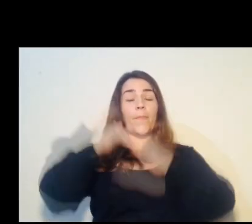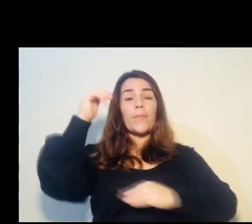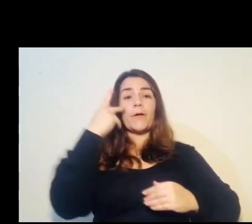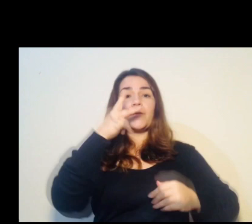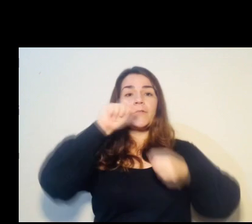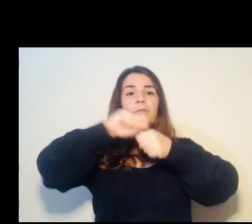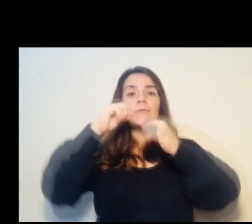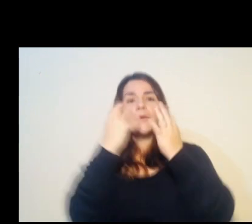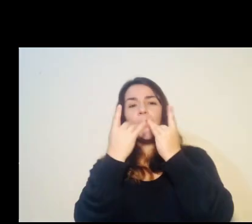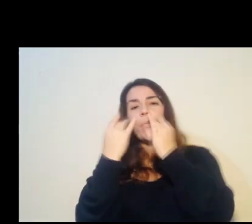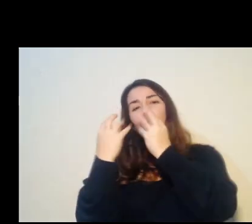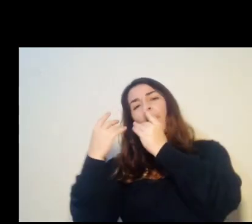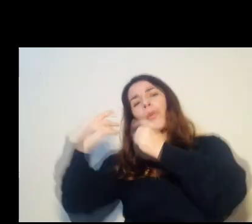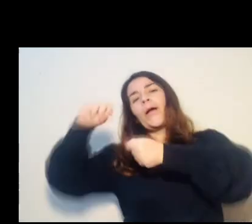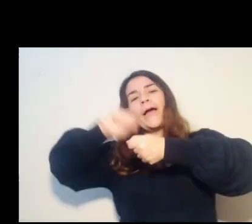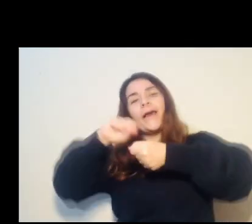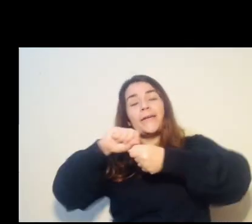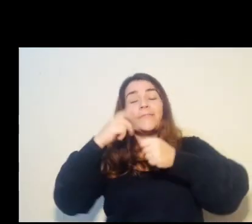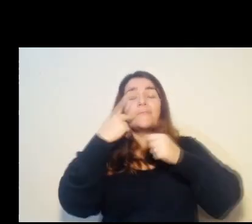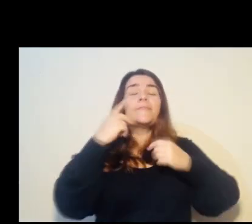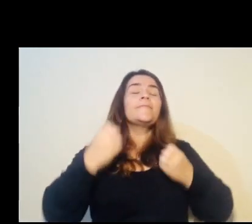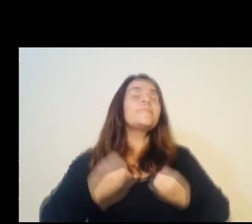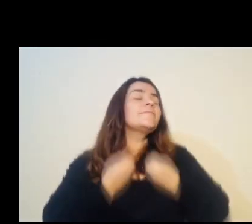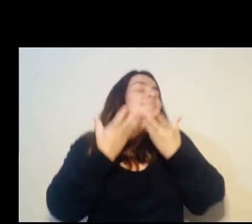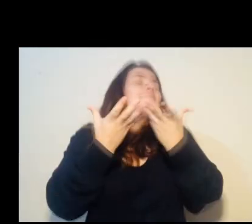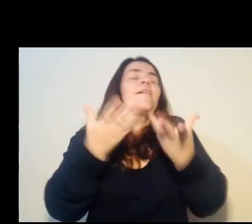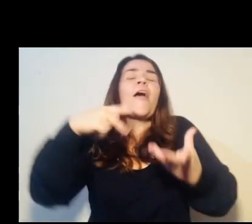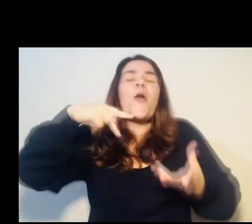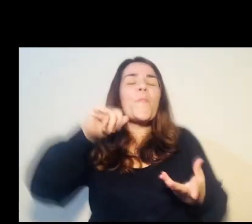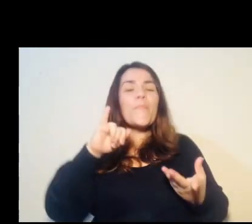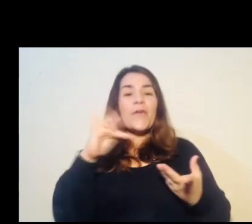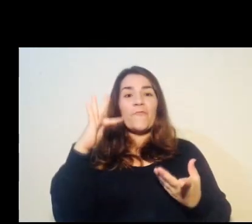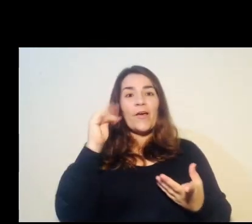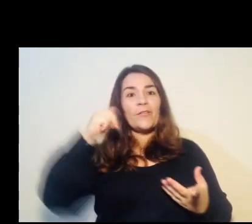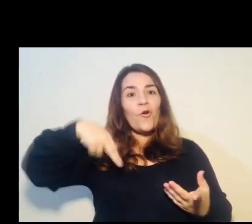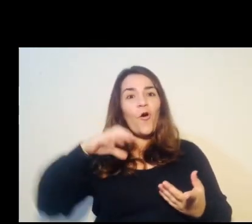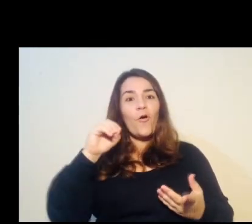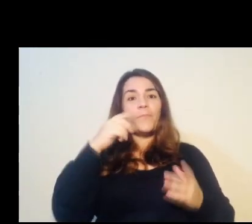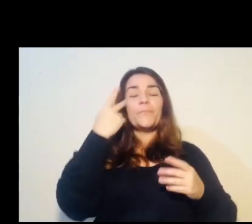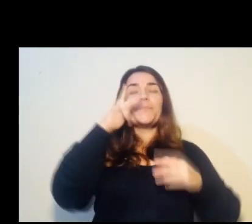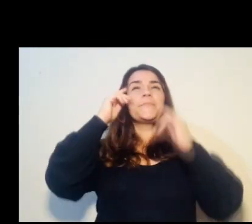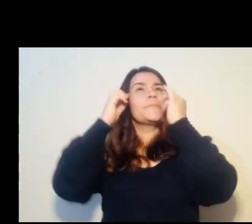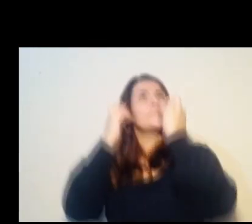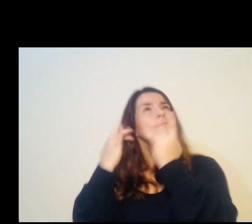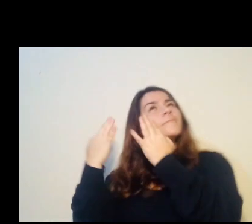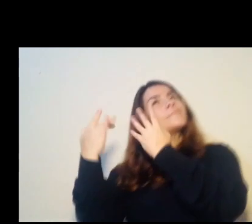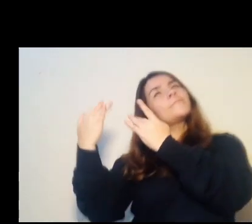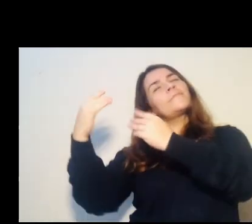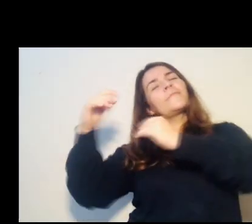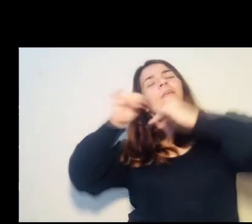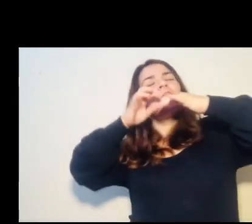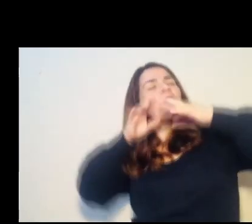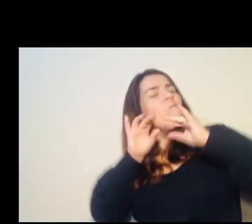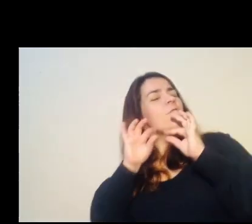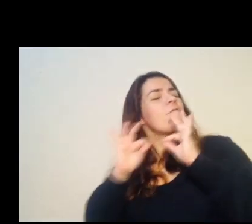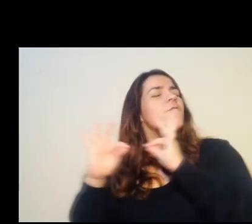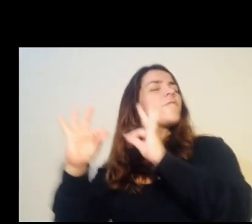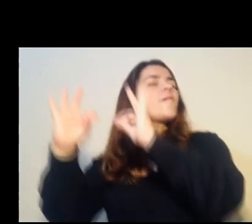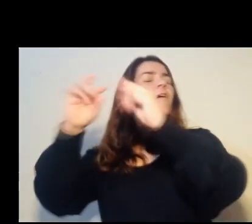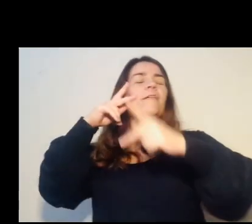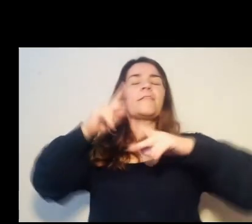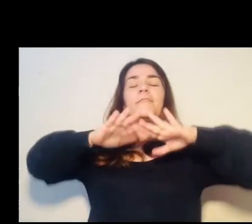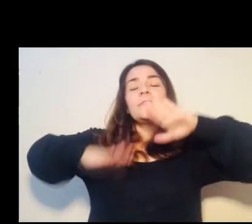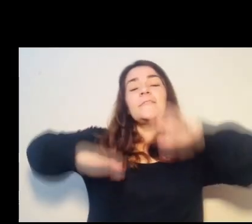prática. A flauta que faremos hoje é inspirada no pífano. As sonoridades e